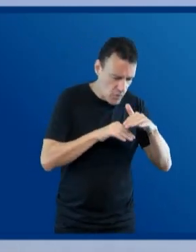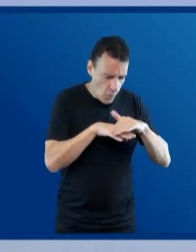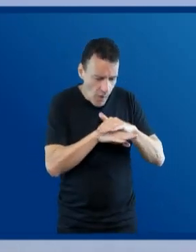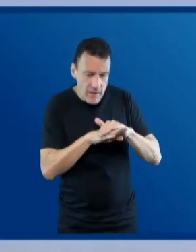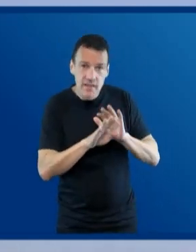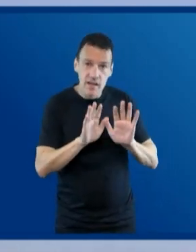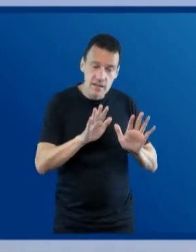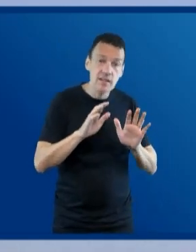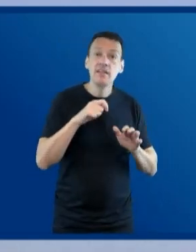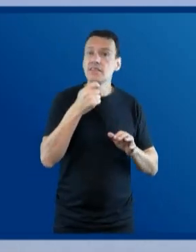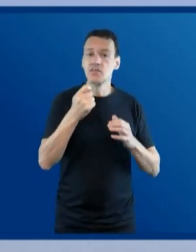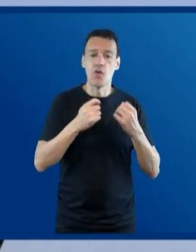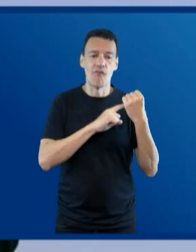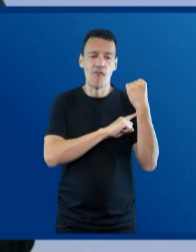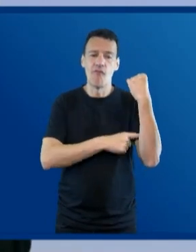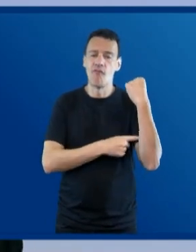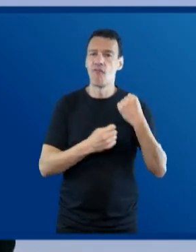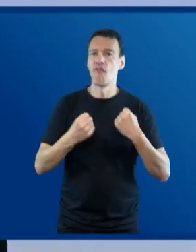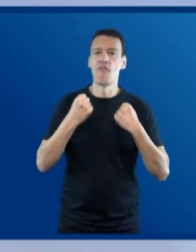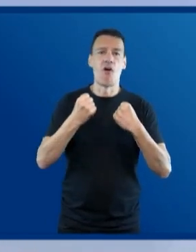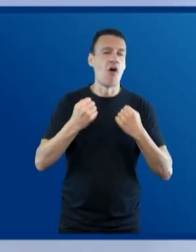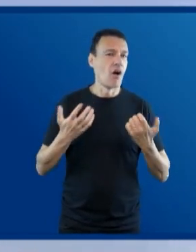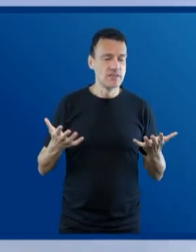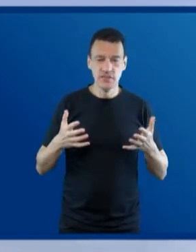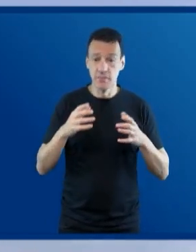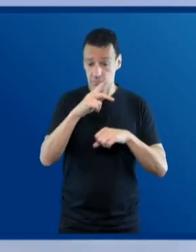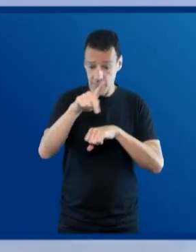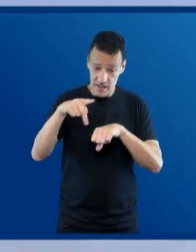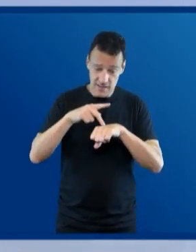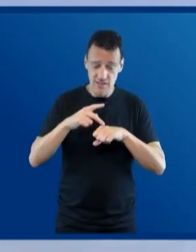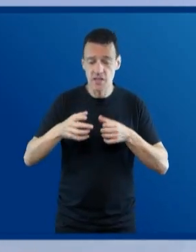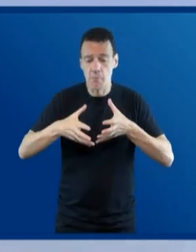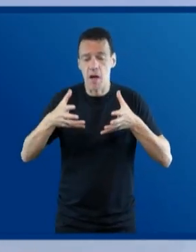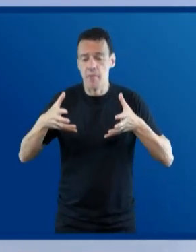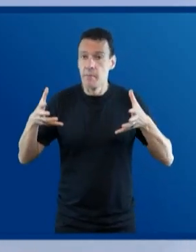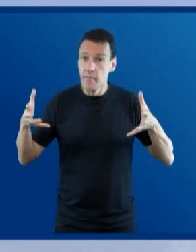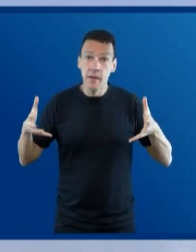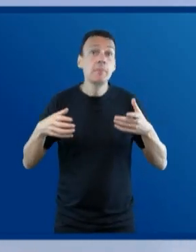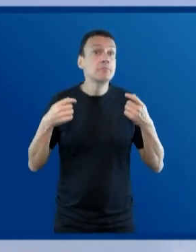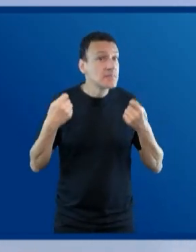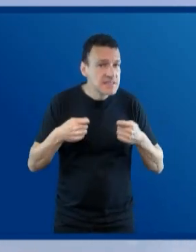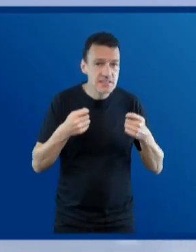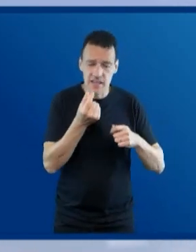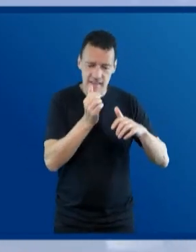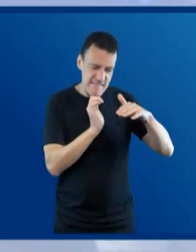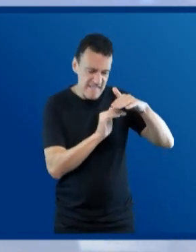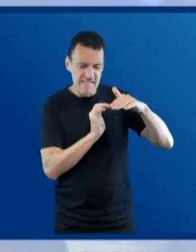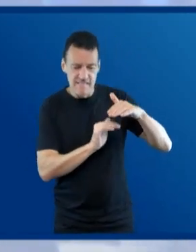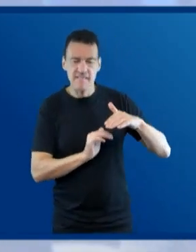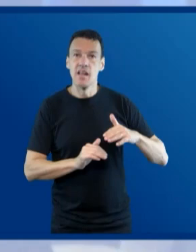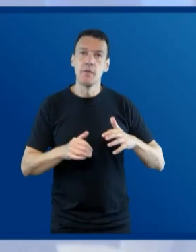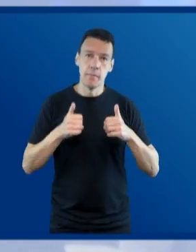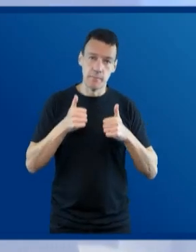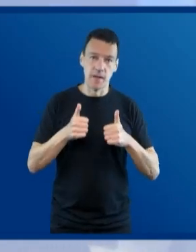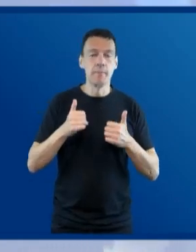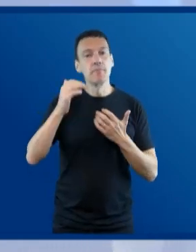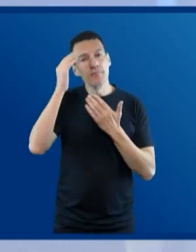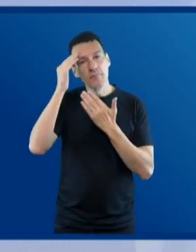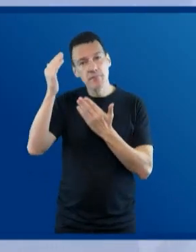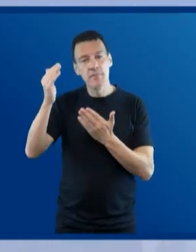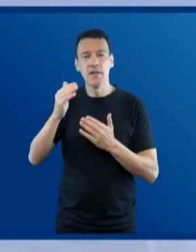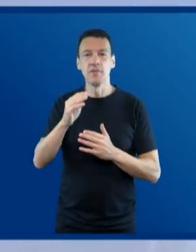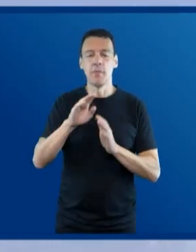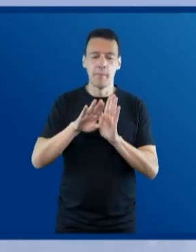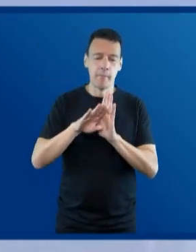país que cresce. Então, a gente precisa estimular essa poupança. Eu gostaria de agradecer a B3,